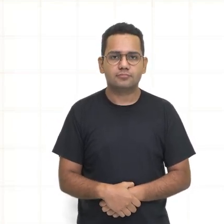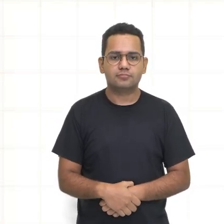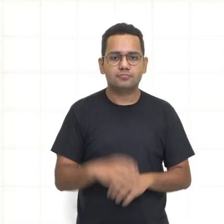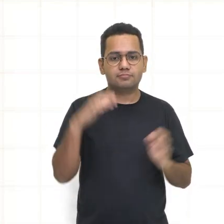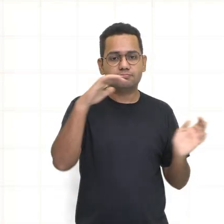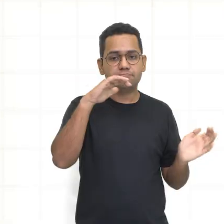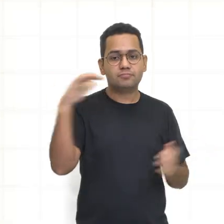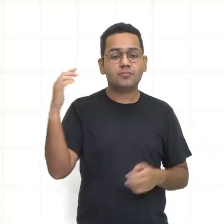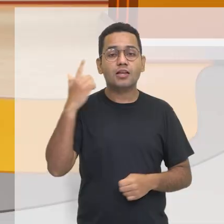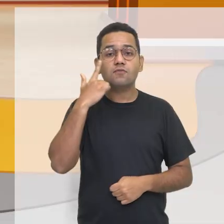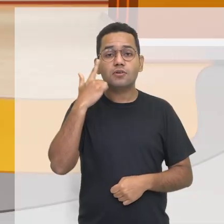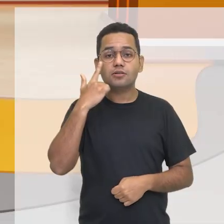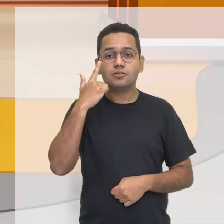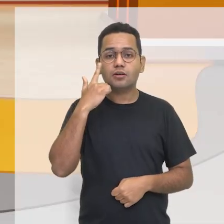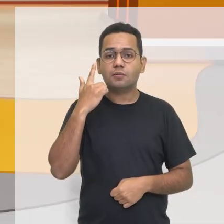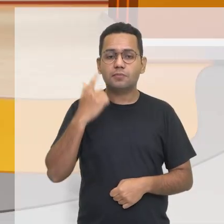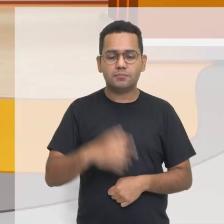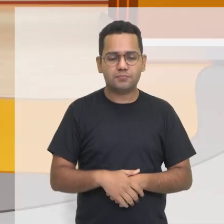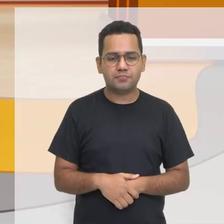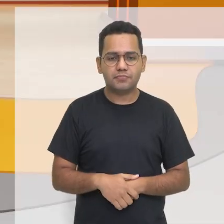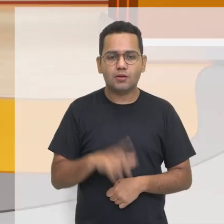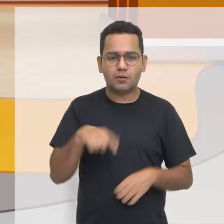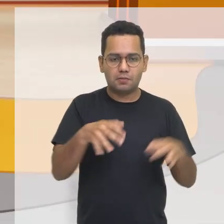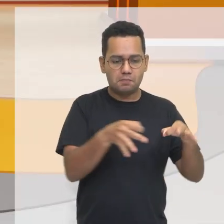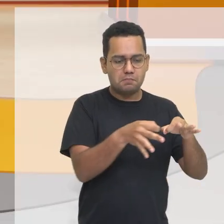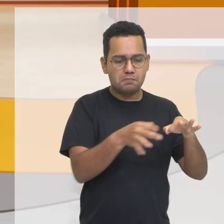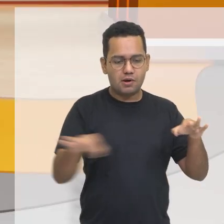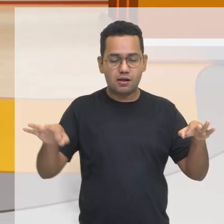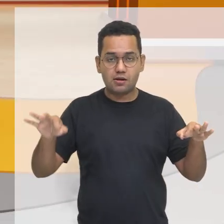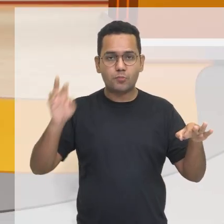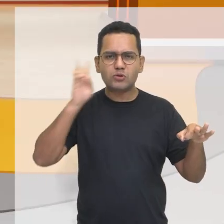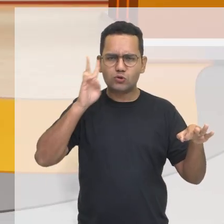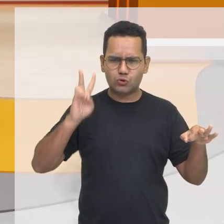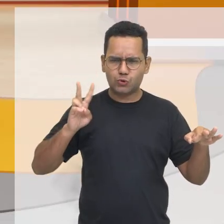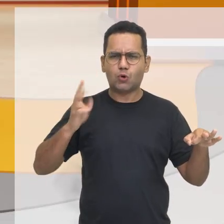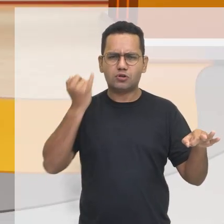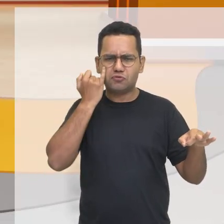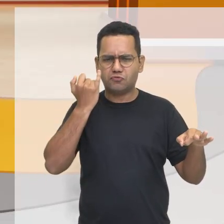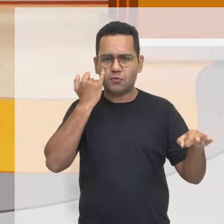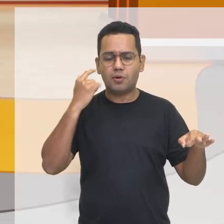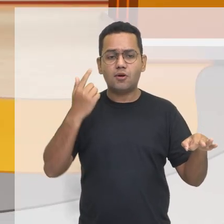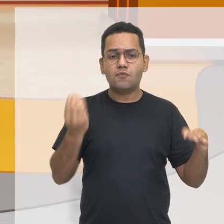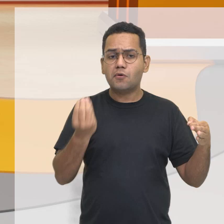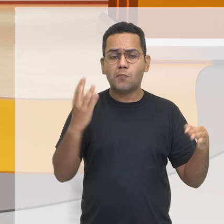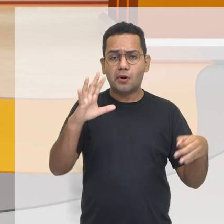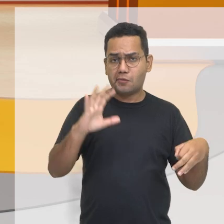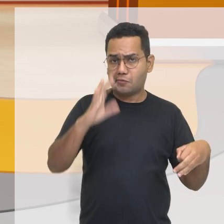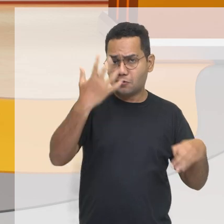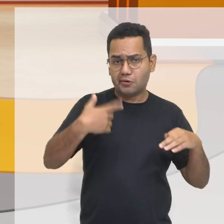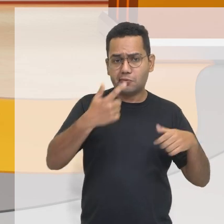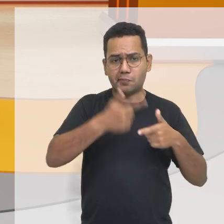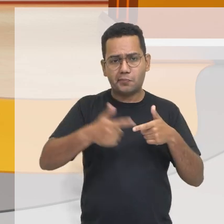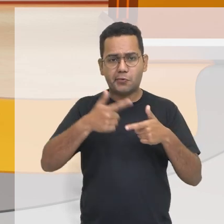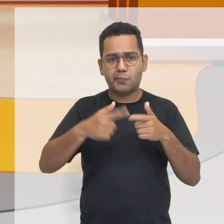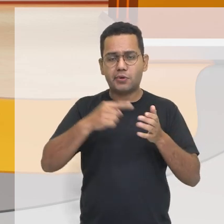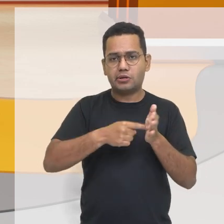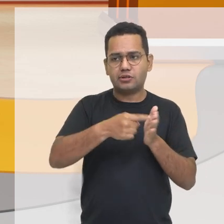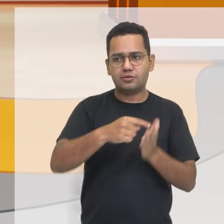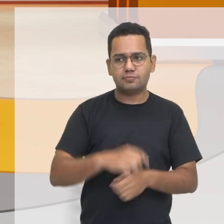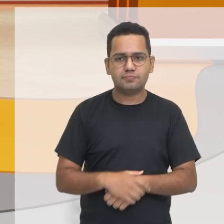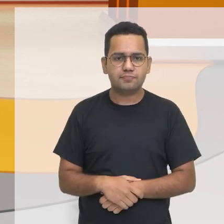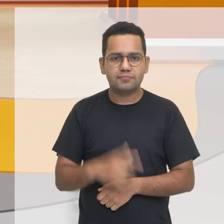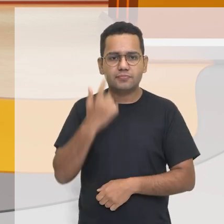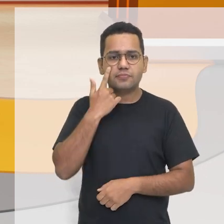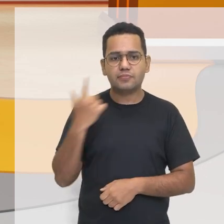vocês uma linha do tempo em que vai demonstrar justamente essa questão desses conflitos na Síria. Então,